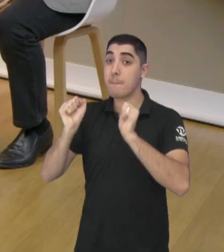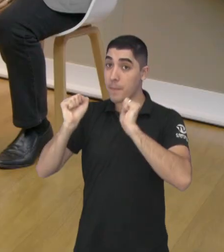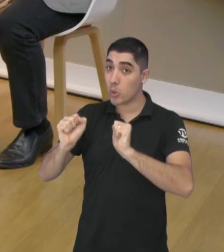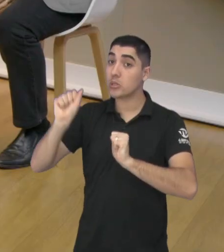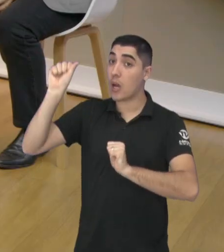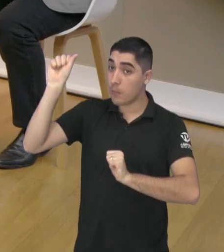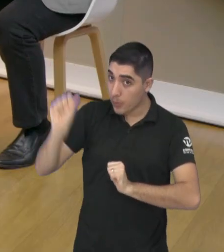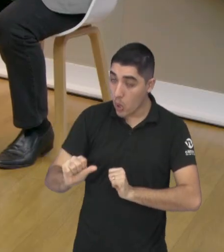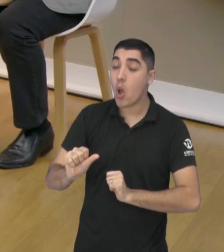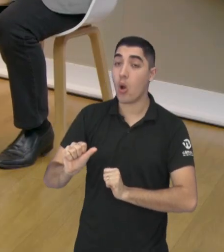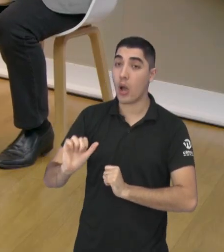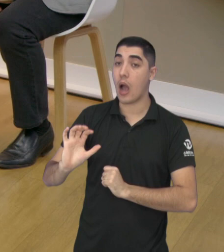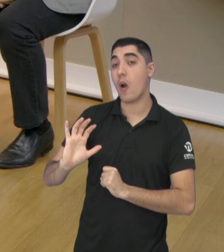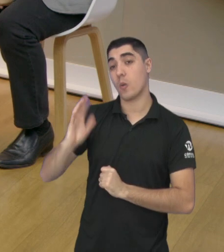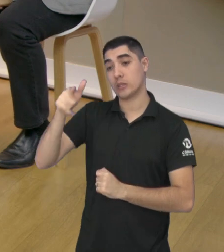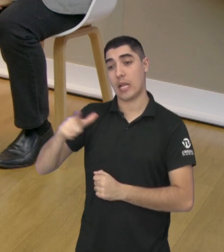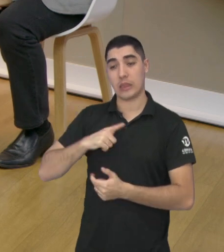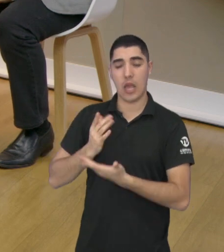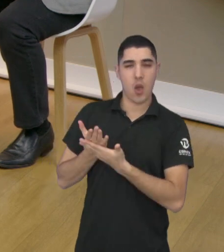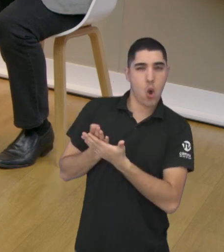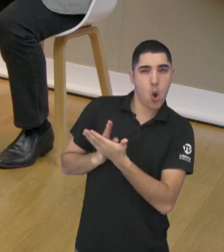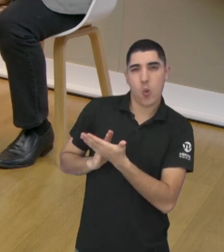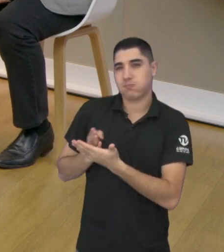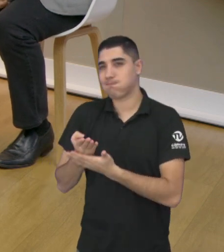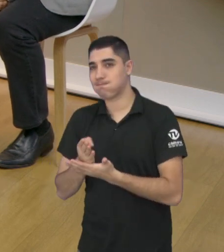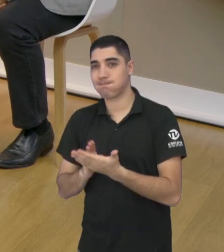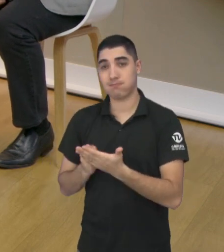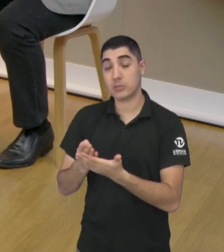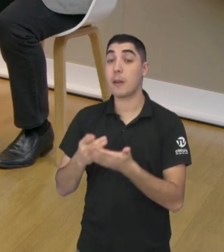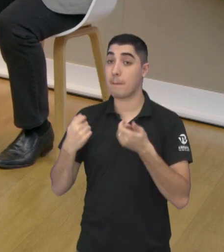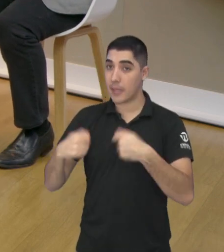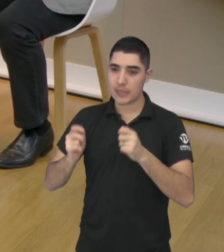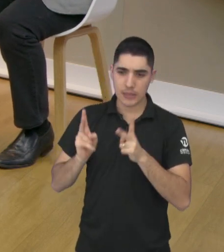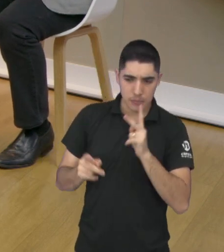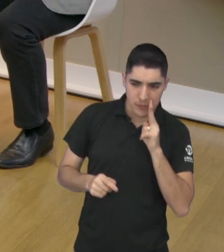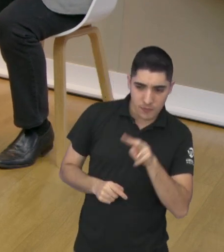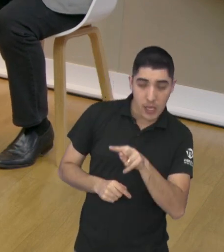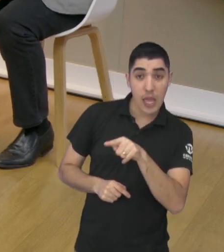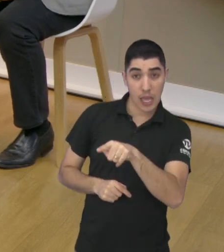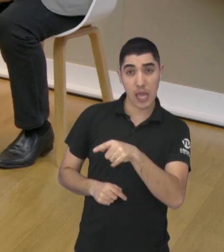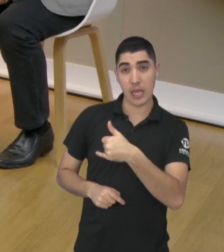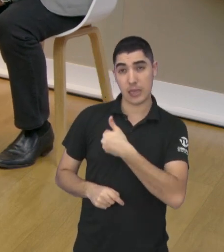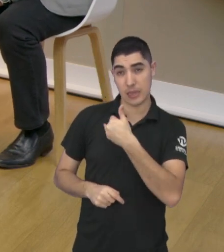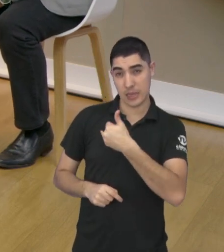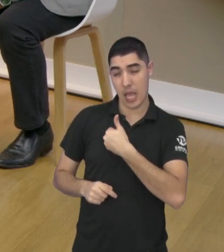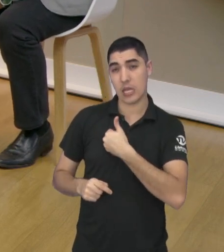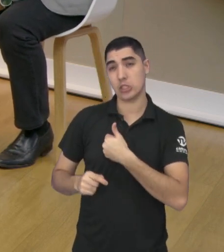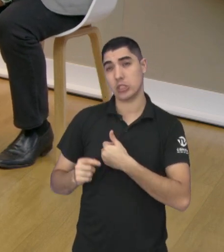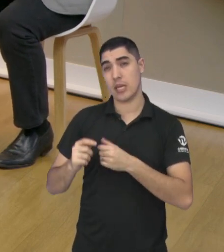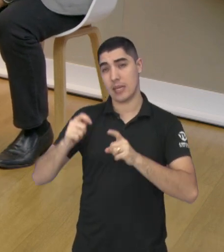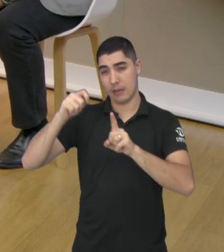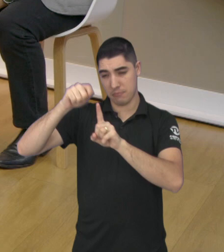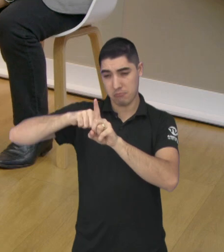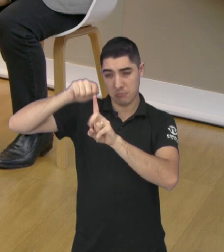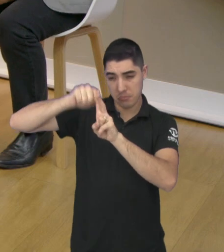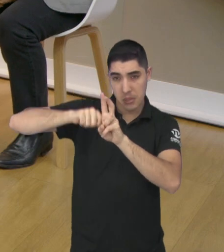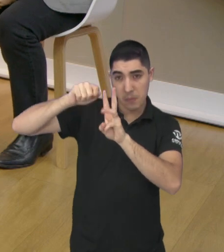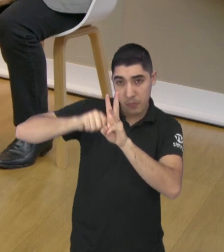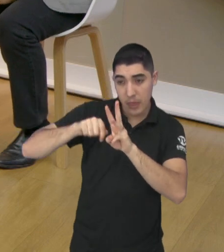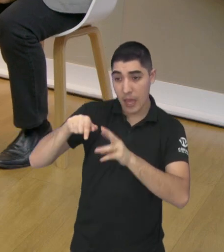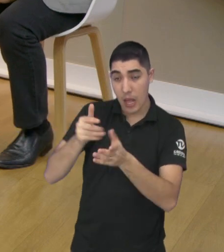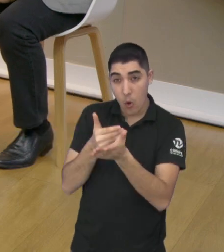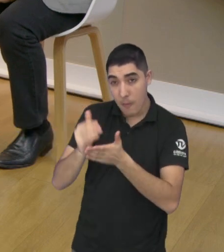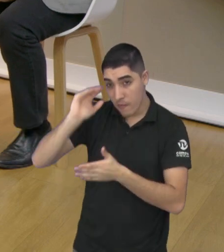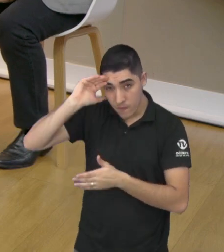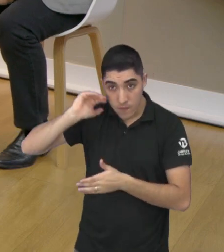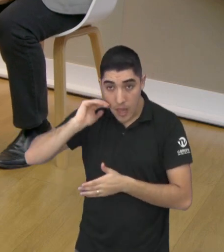muito desconforto. Nessa circunstância, acredito que a gente sempre deva levar crianças menores de 3 meses, obrigatoriamente com